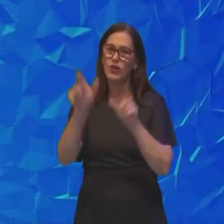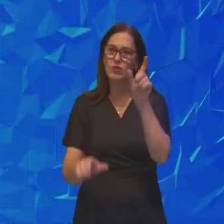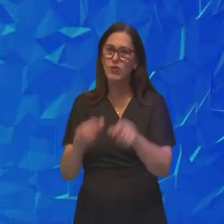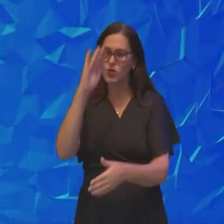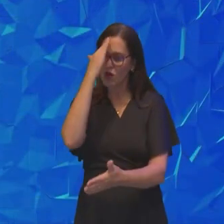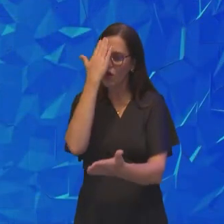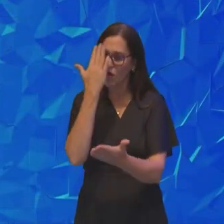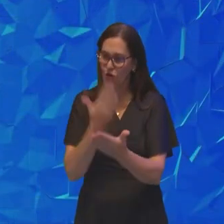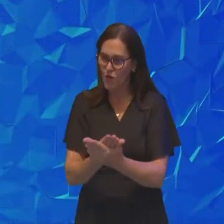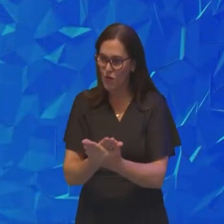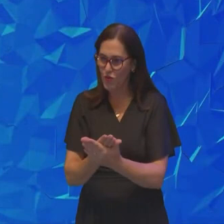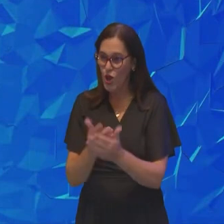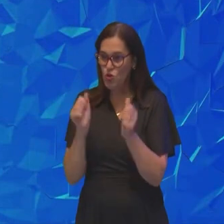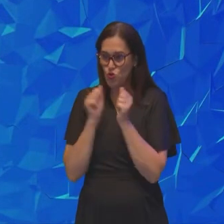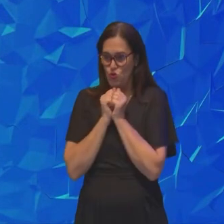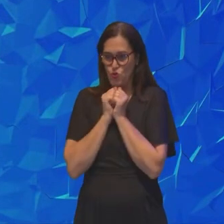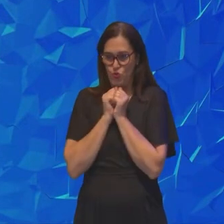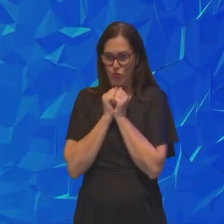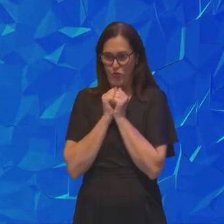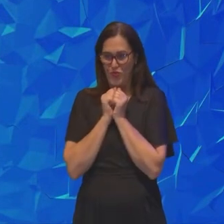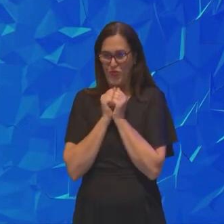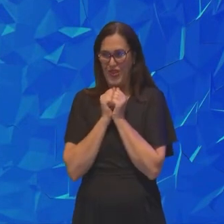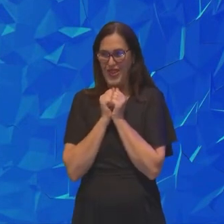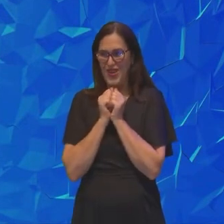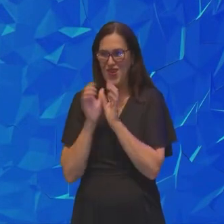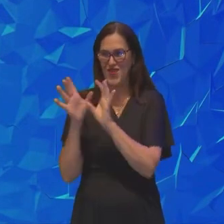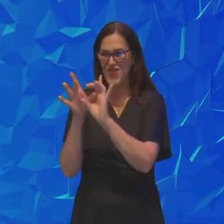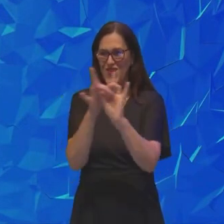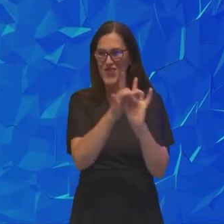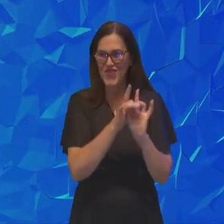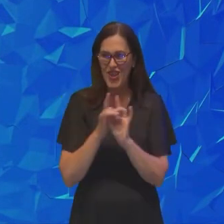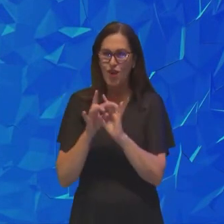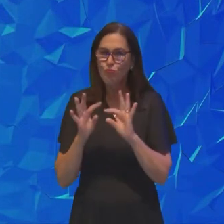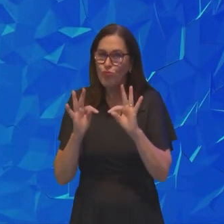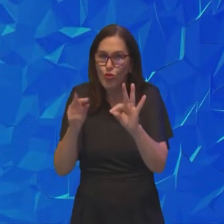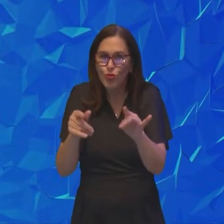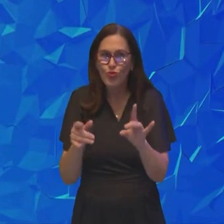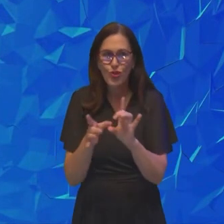criam estavam juntos e tinham tudo em comum.